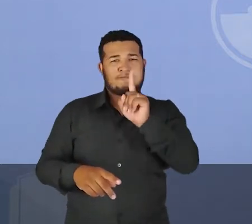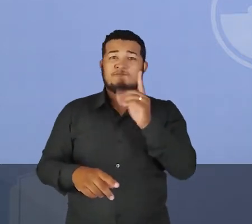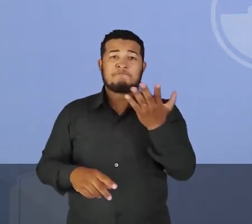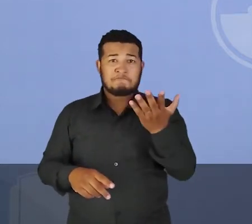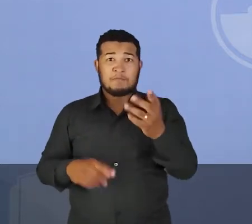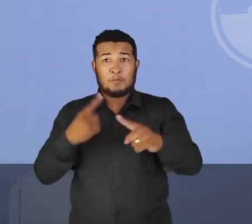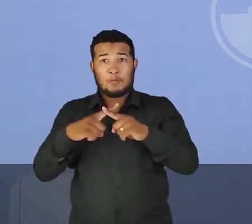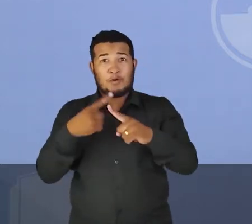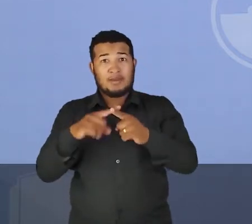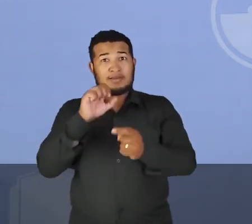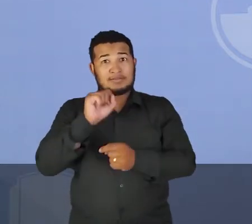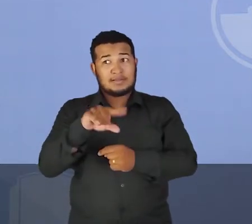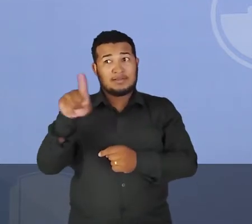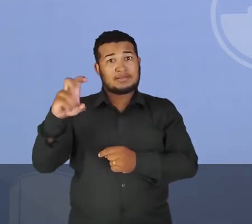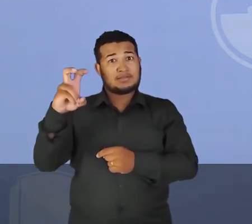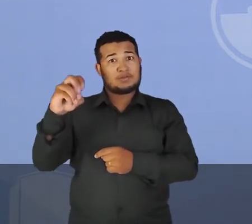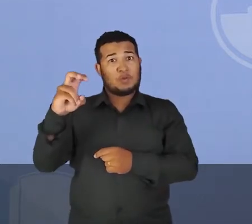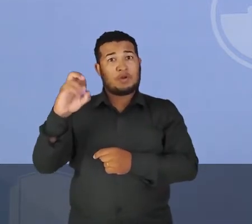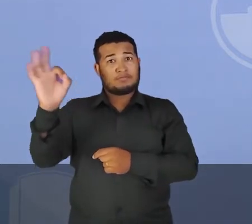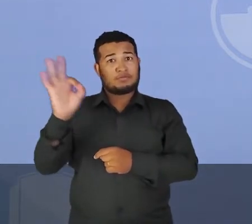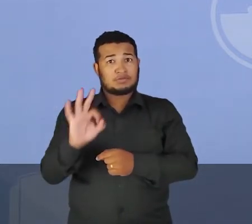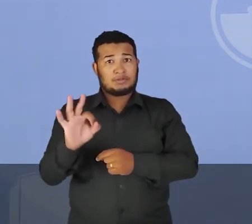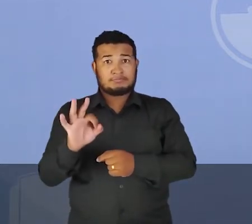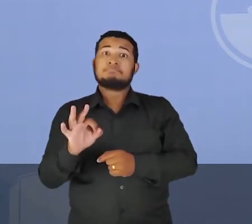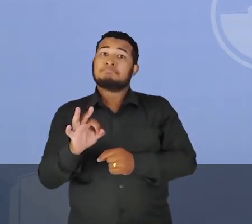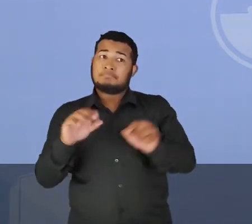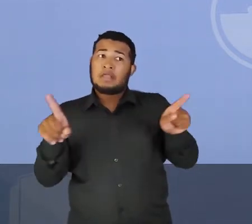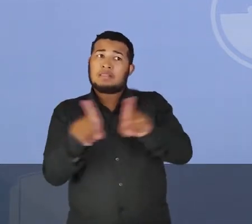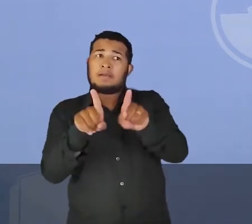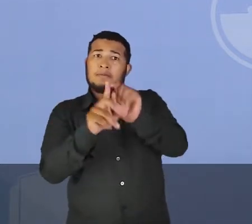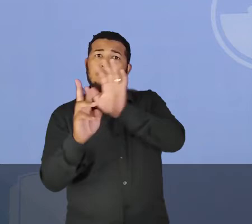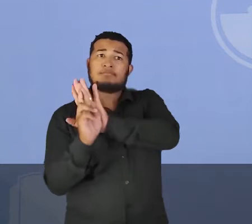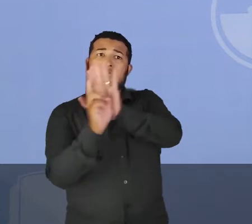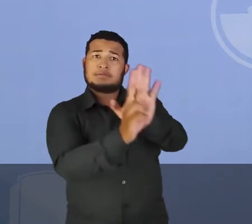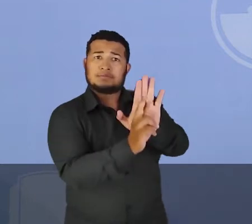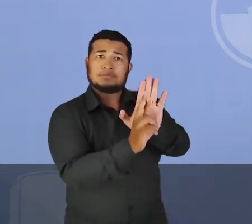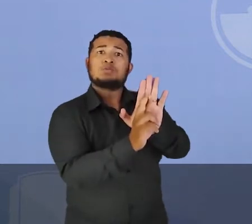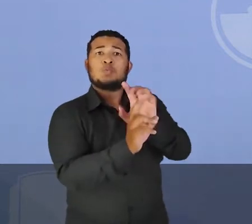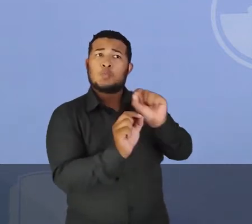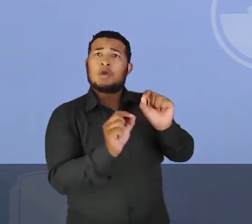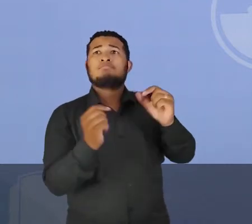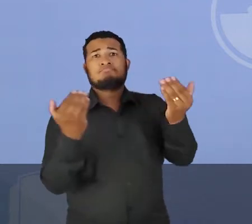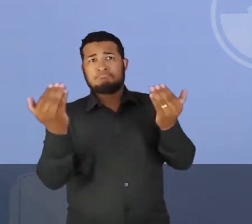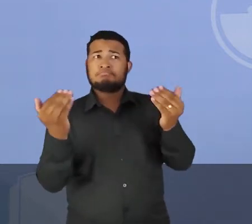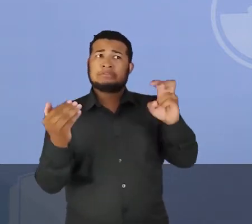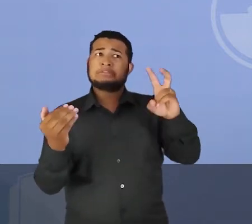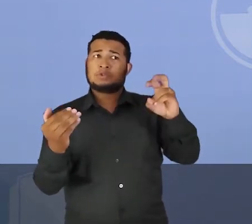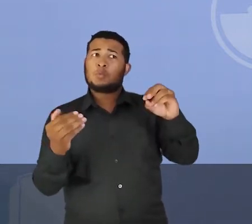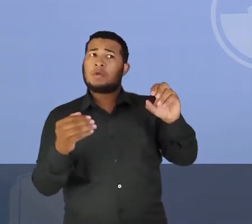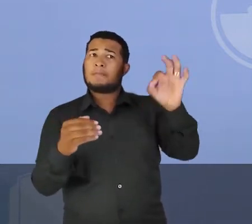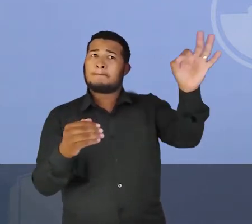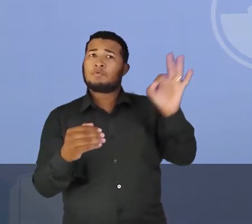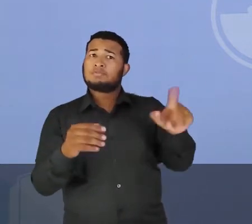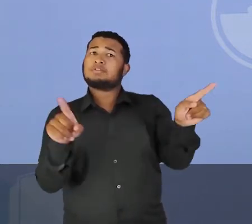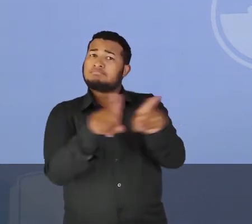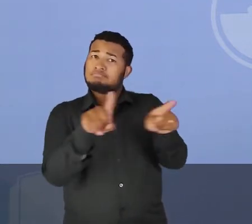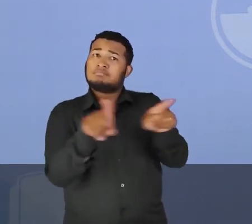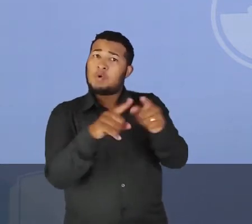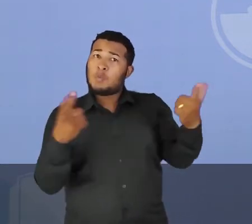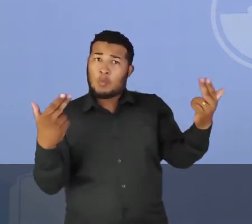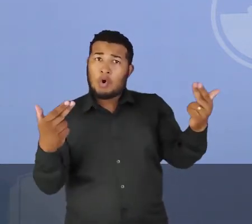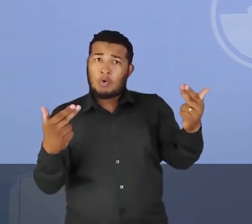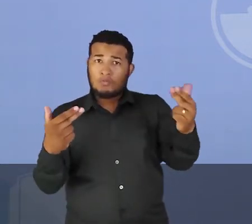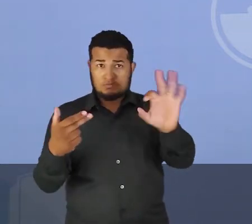são 50%, eles tinham que ter representatividade digna desses mais de 50% da população. Vocês